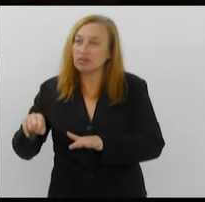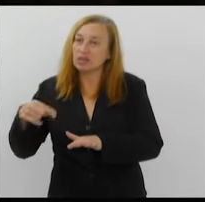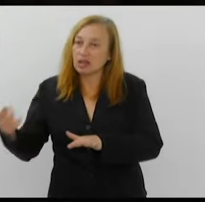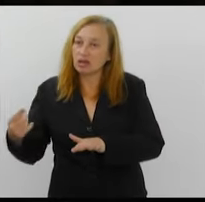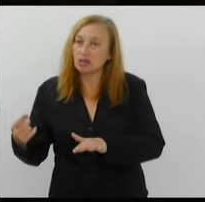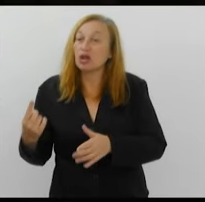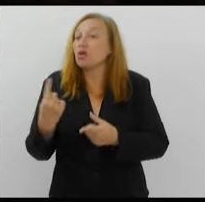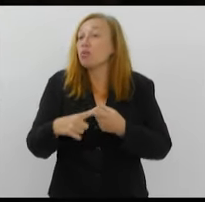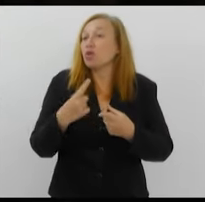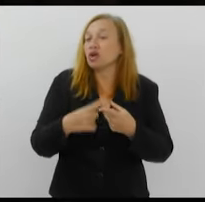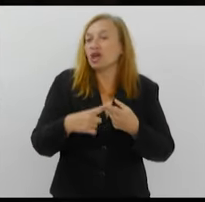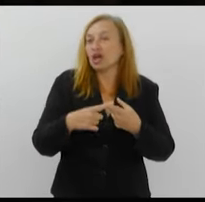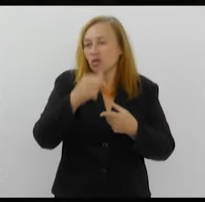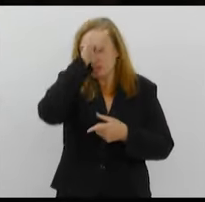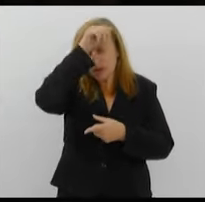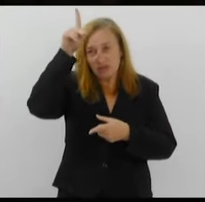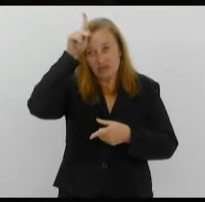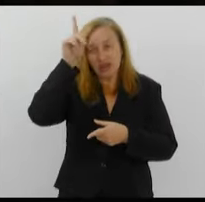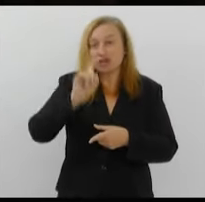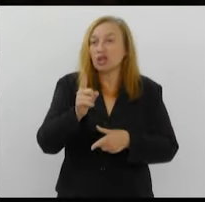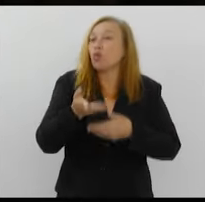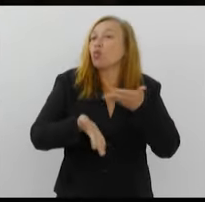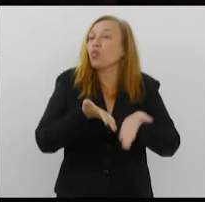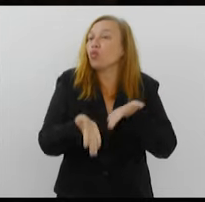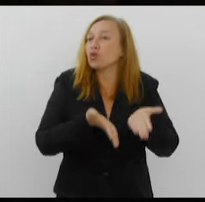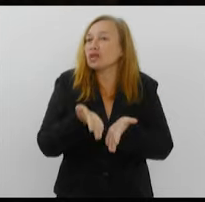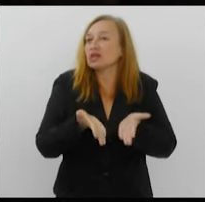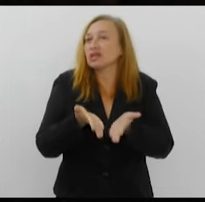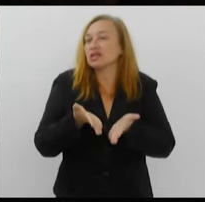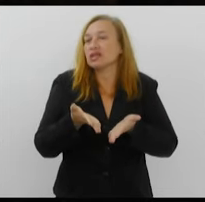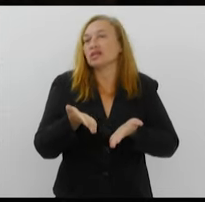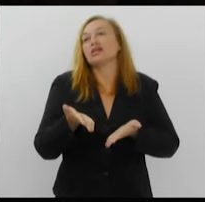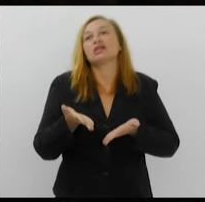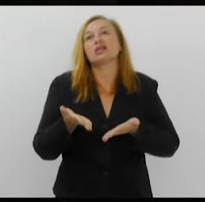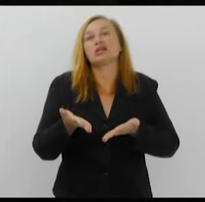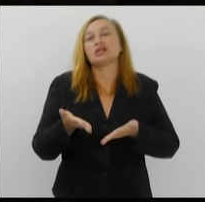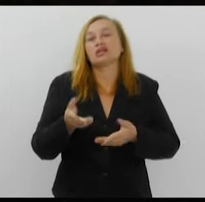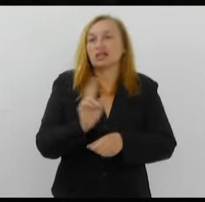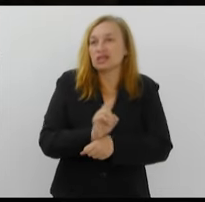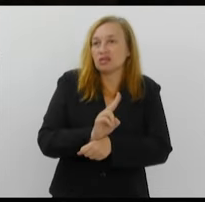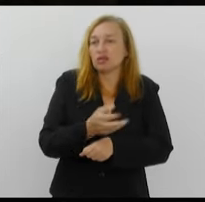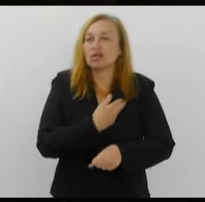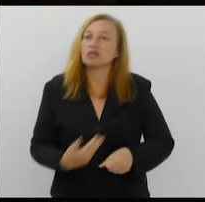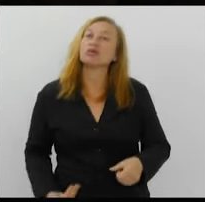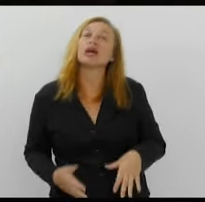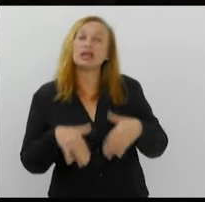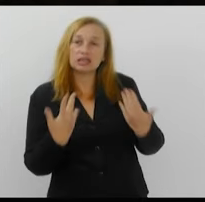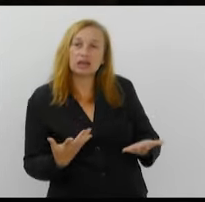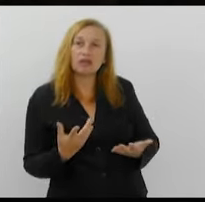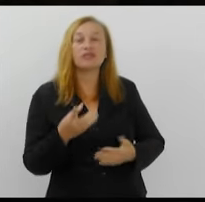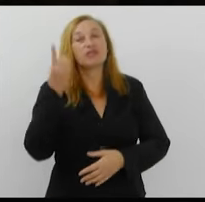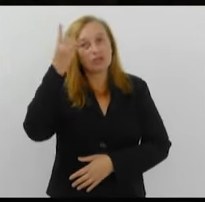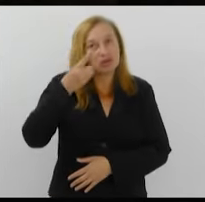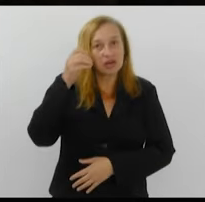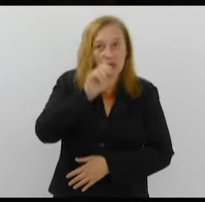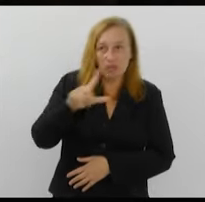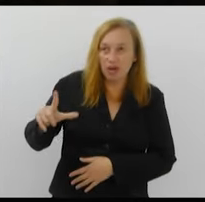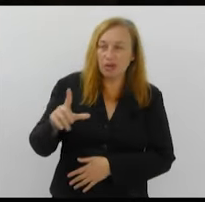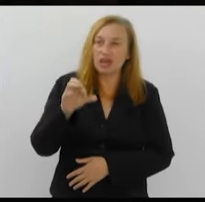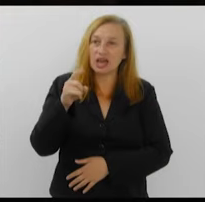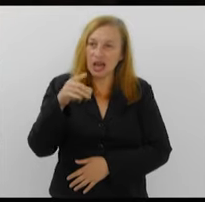na segurança pública, já que é um mandamento constitucional? E aí, deputado Pobel, deputado Carlos Augusto, querer vir